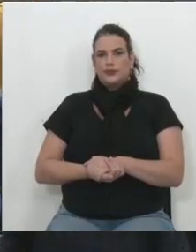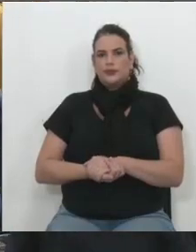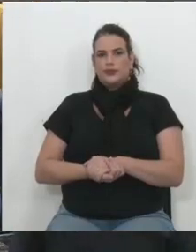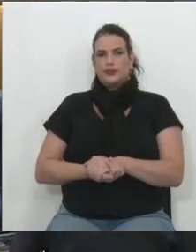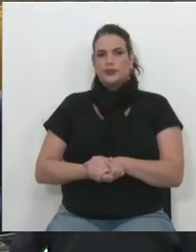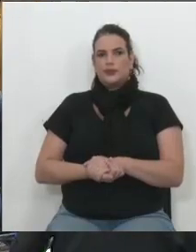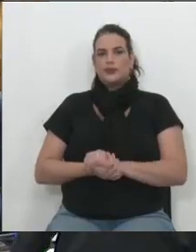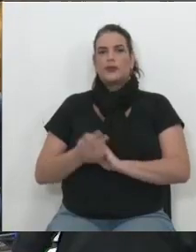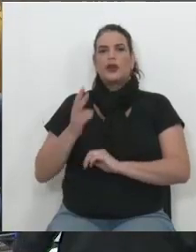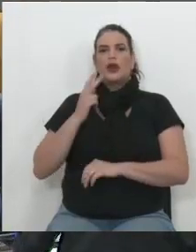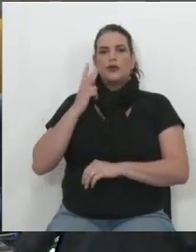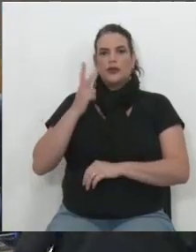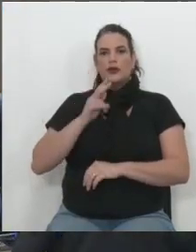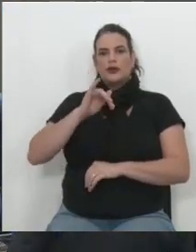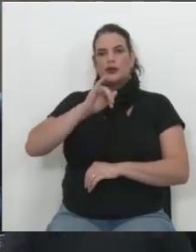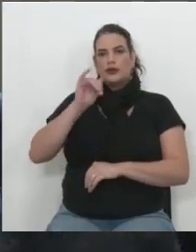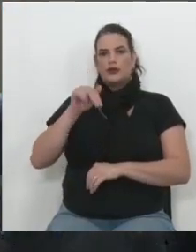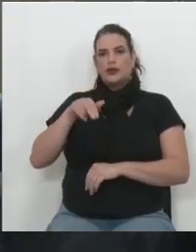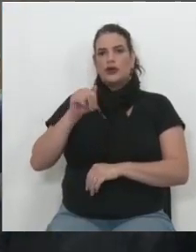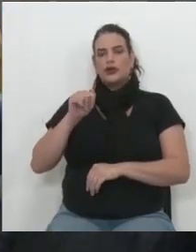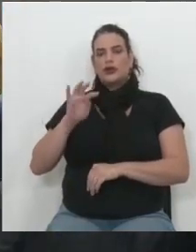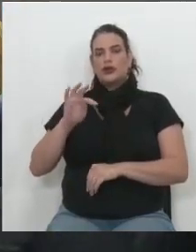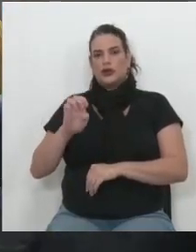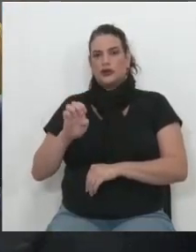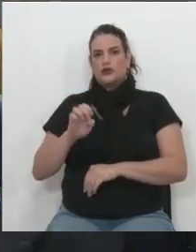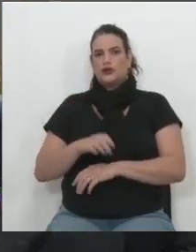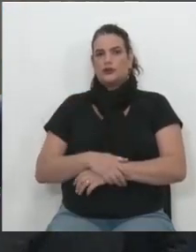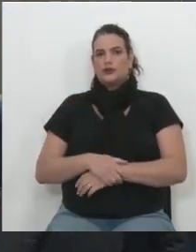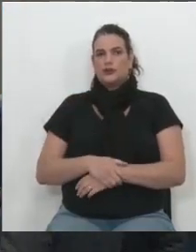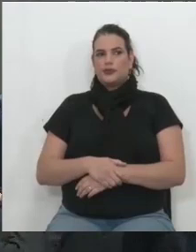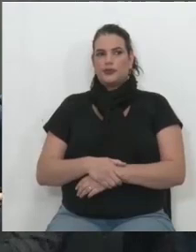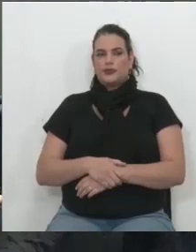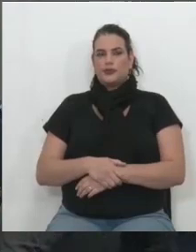Vereadora Janete, pela ordem, vereadora.